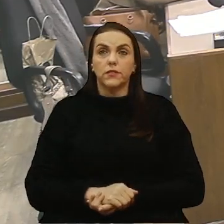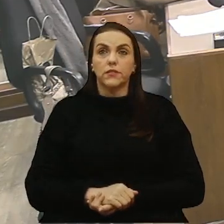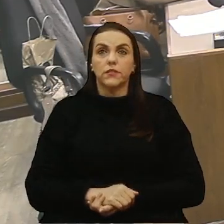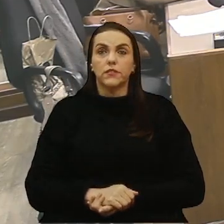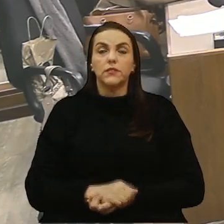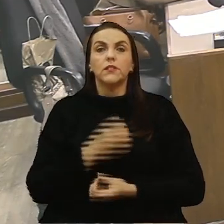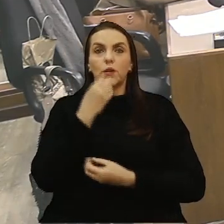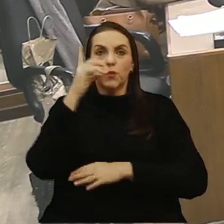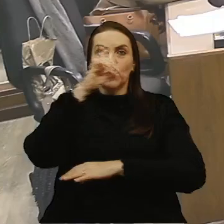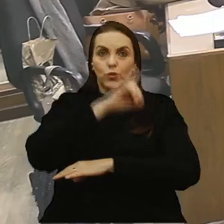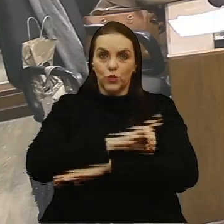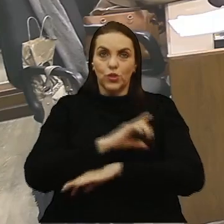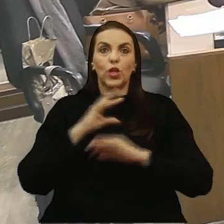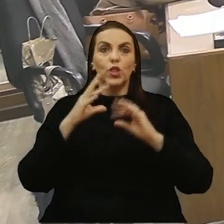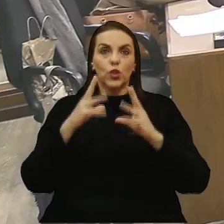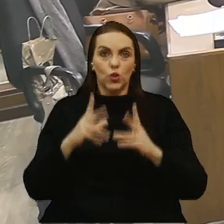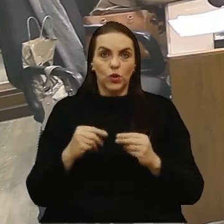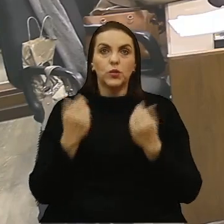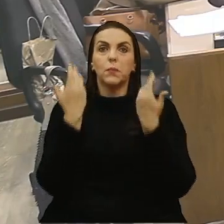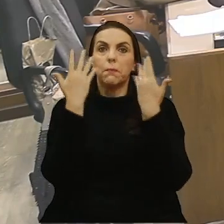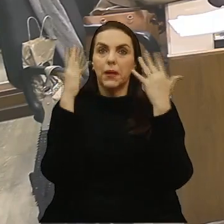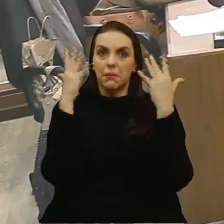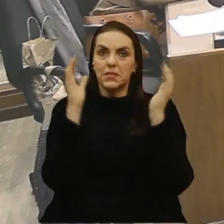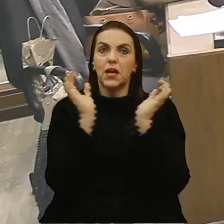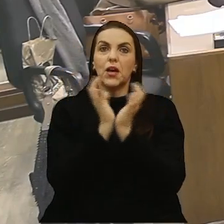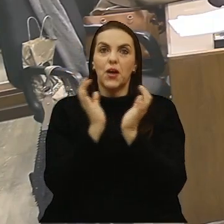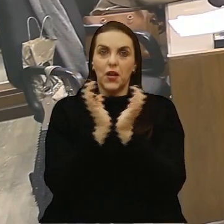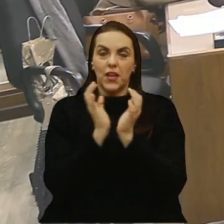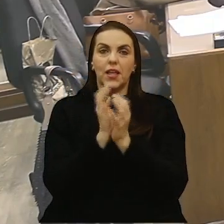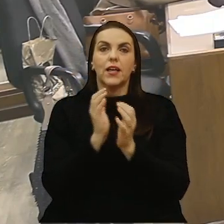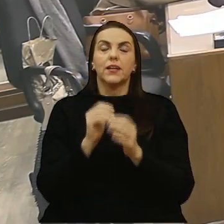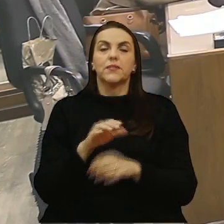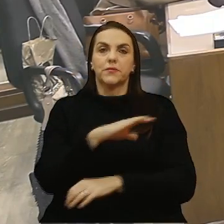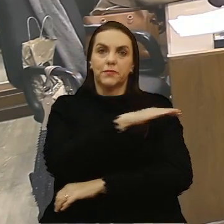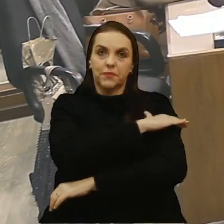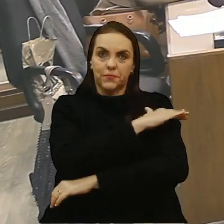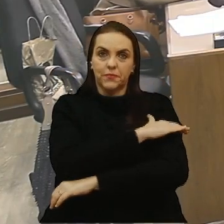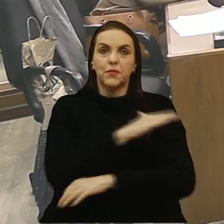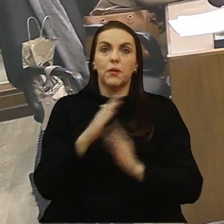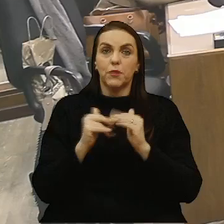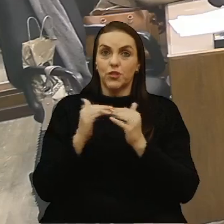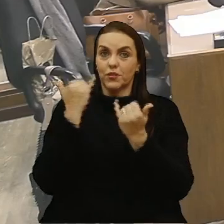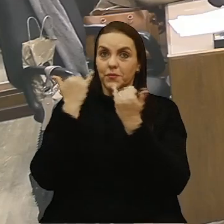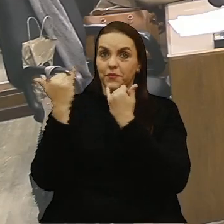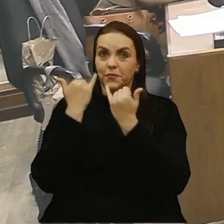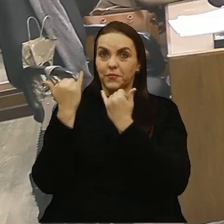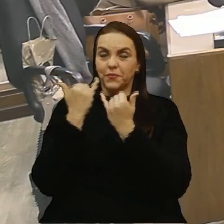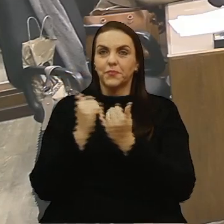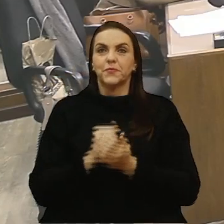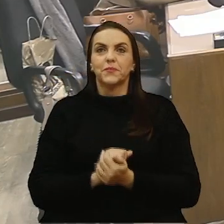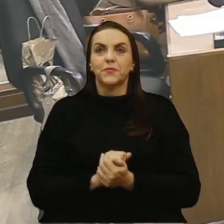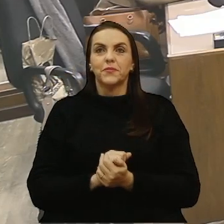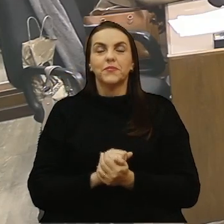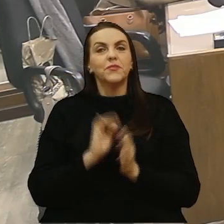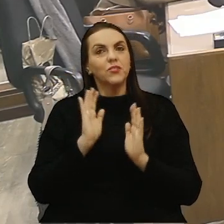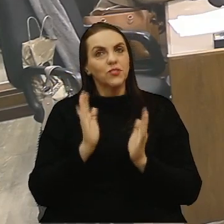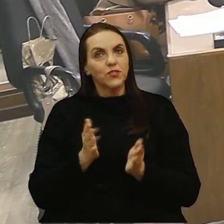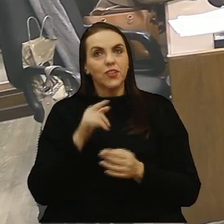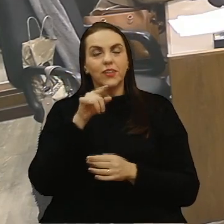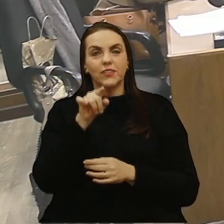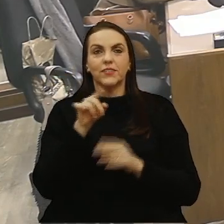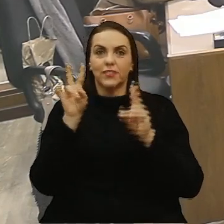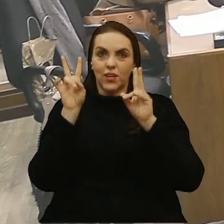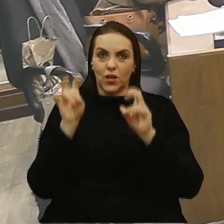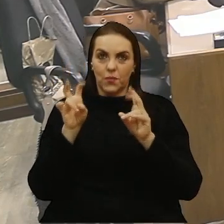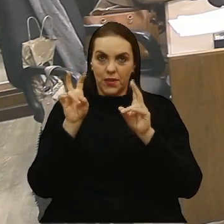Bom dia a todos. Só parabenizar o meu colega vereador Capitão Ramon pelo pedido de informações ali, já que o senhor comentou ali